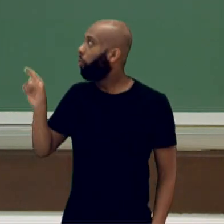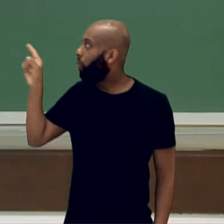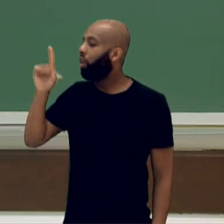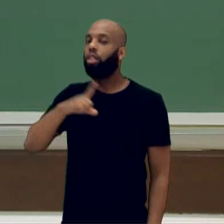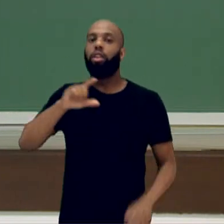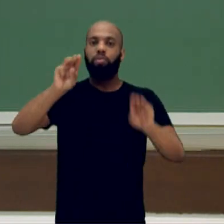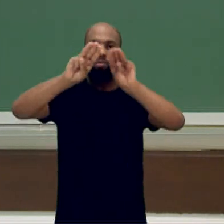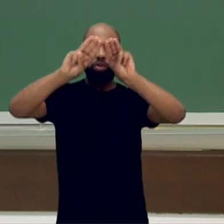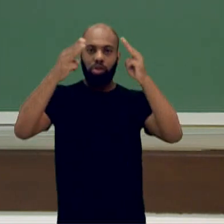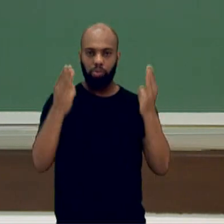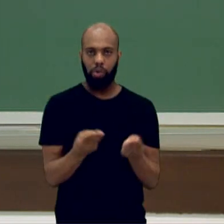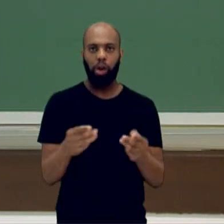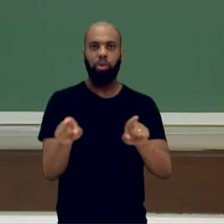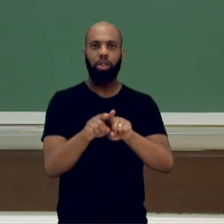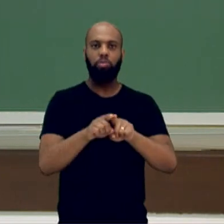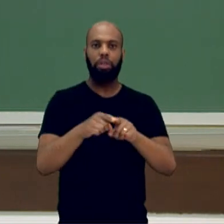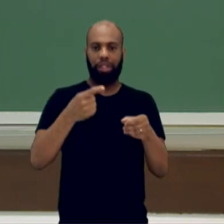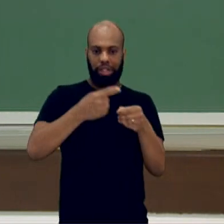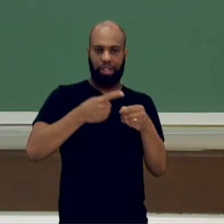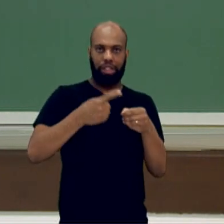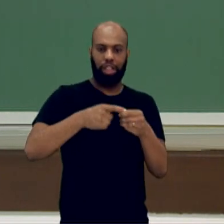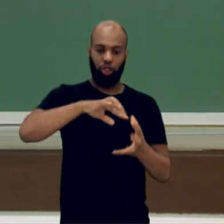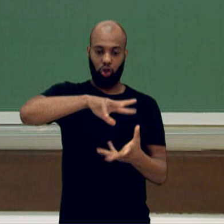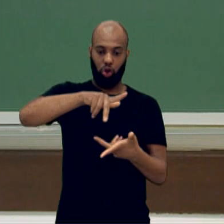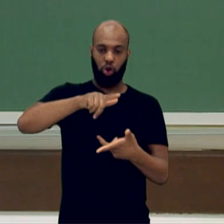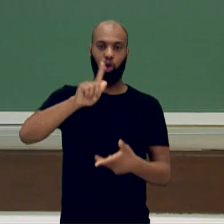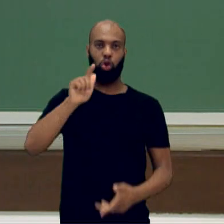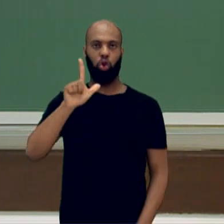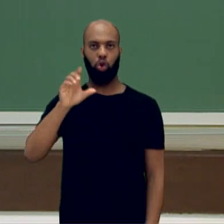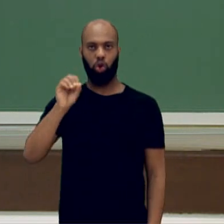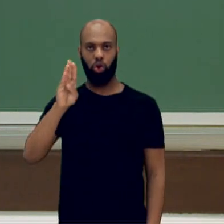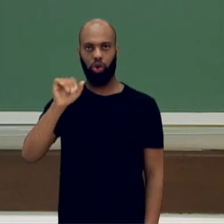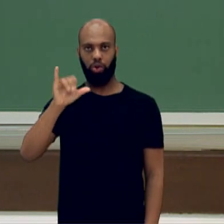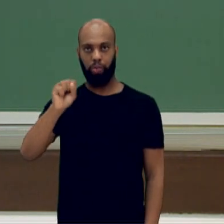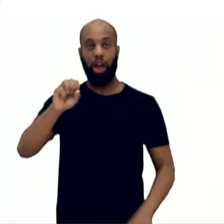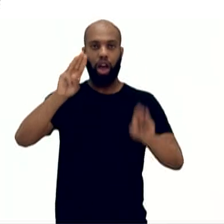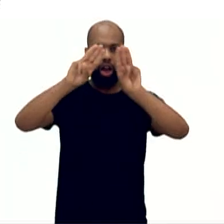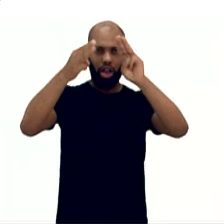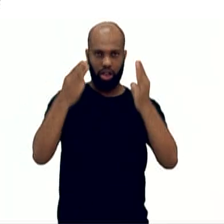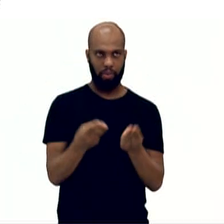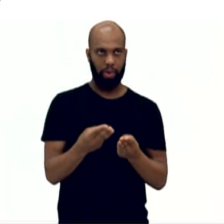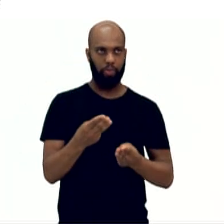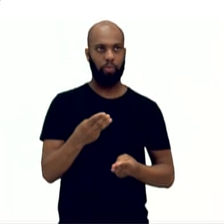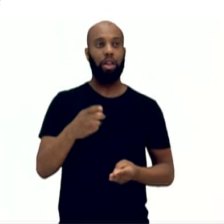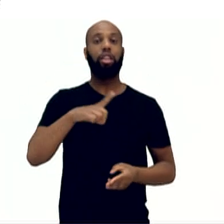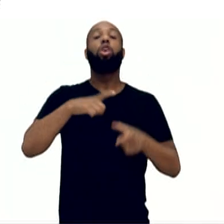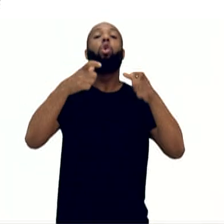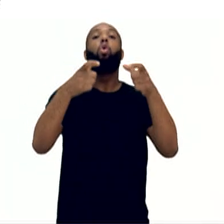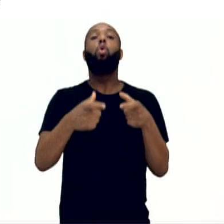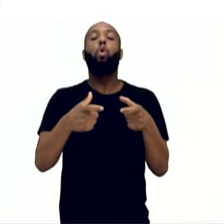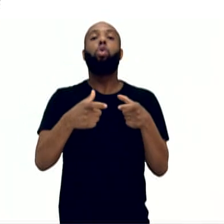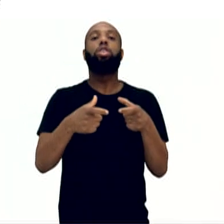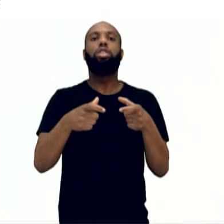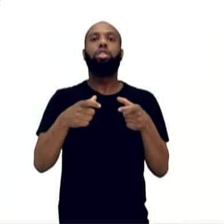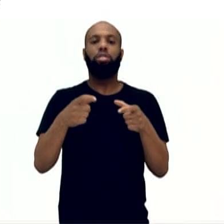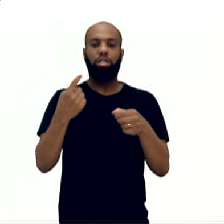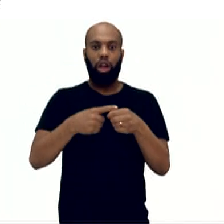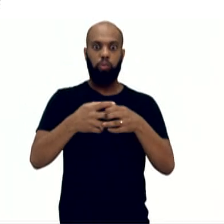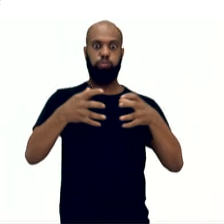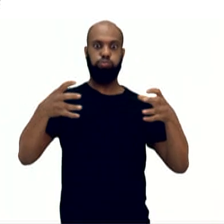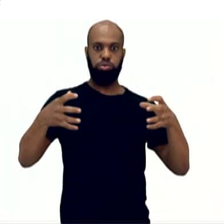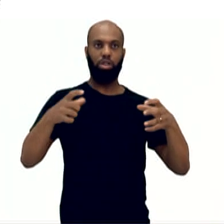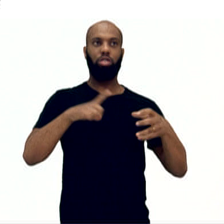aqui o mapa das cidades globais. Lembram lá do mapa das megacidades? elas se concentravam mais na